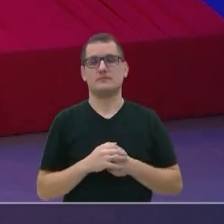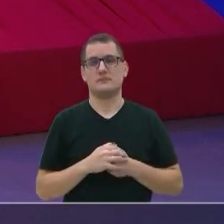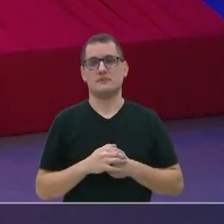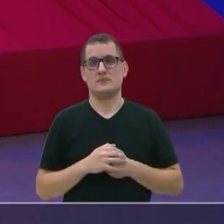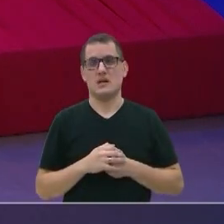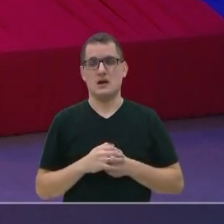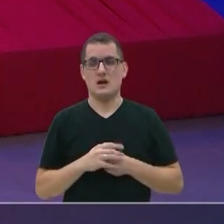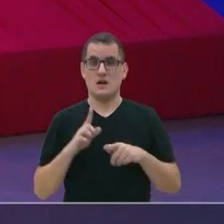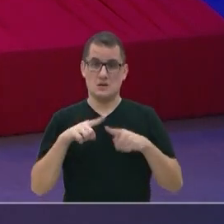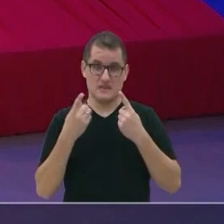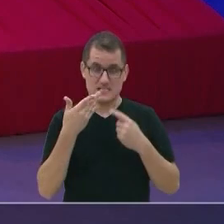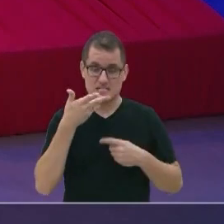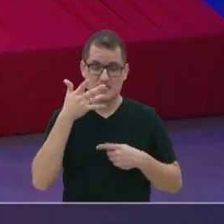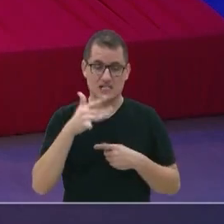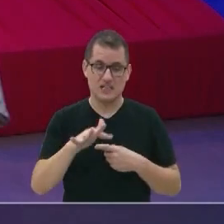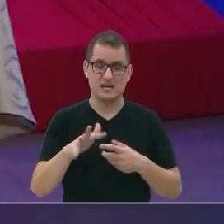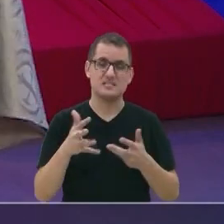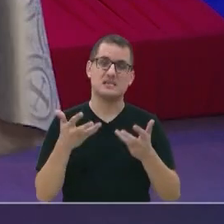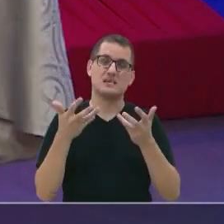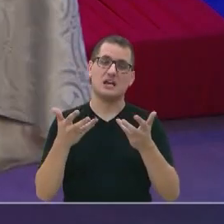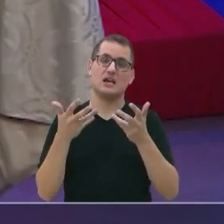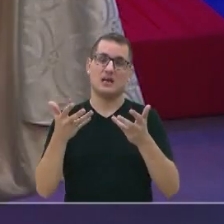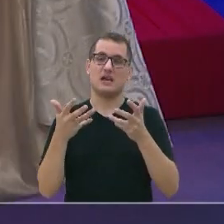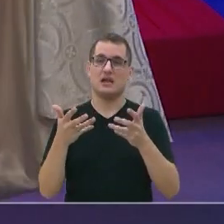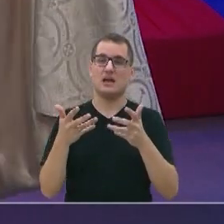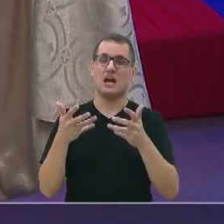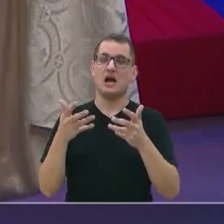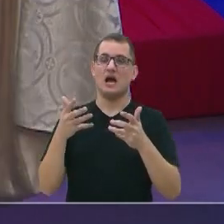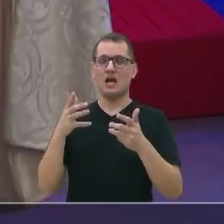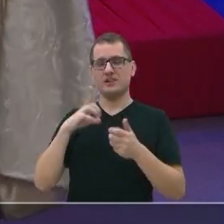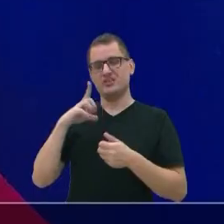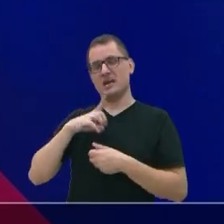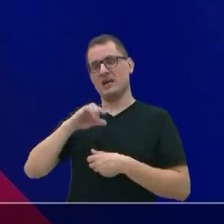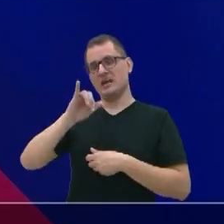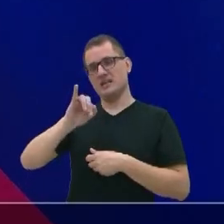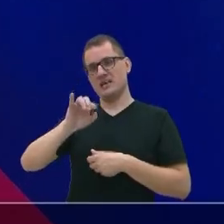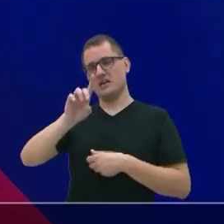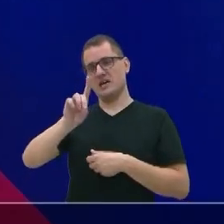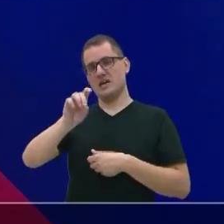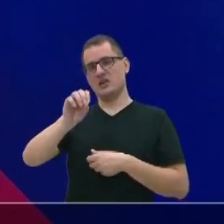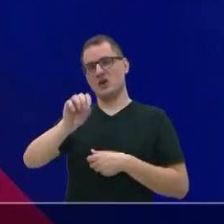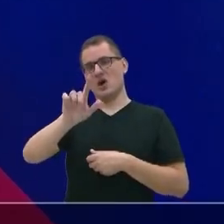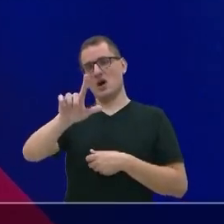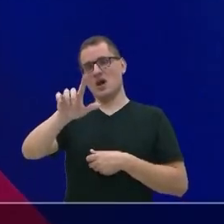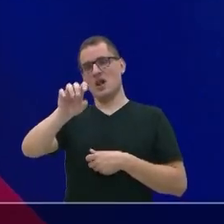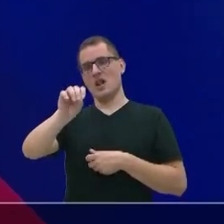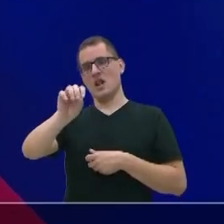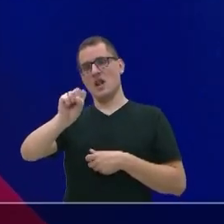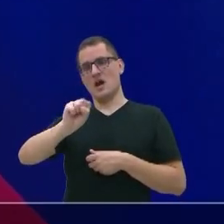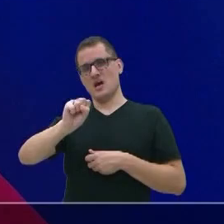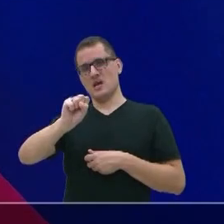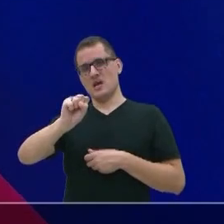Queriam se afeiçoar a ídolos. Ídolos. Ídolos.